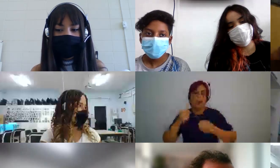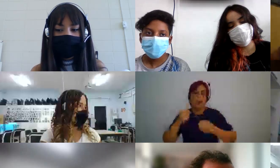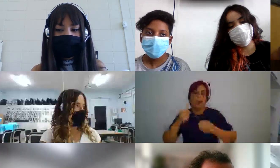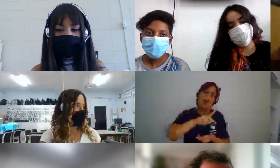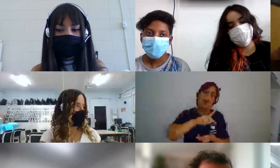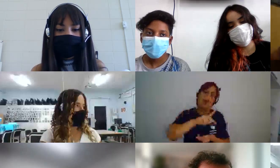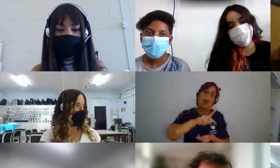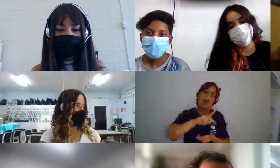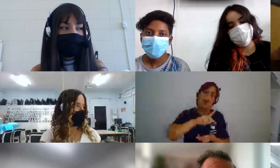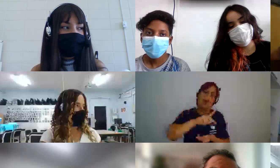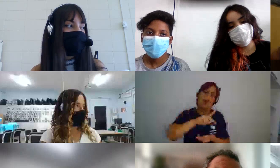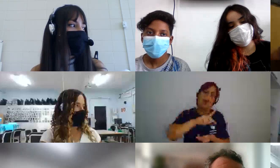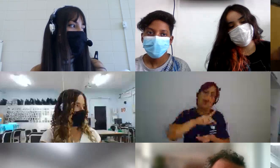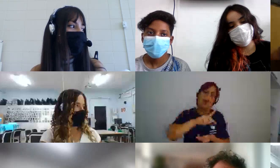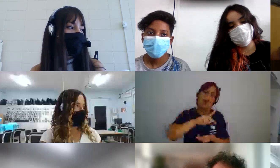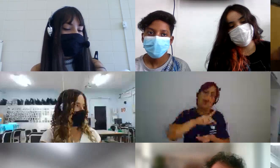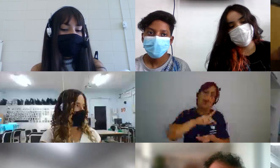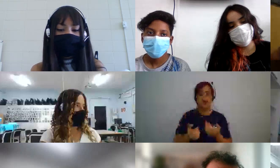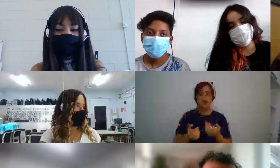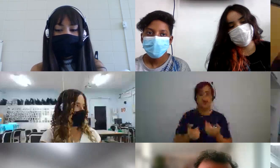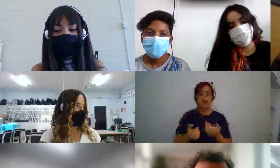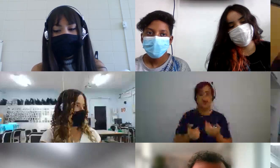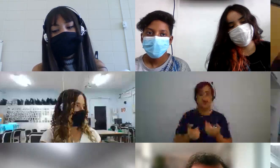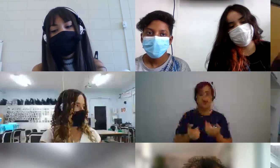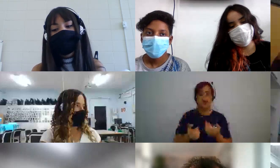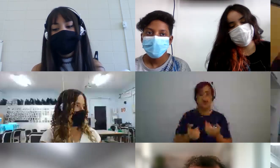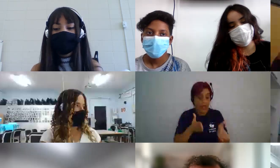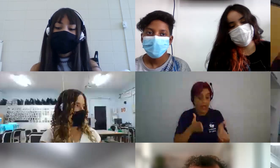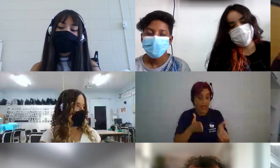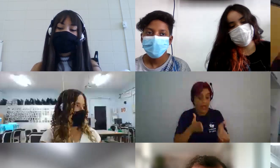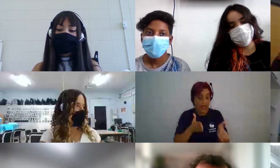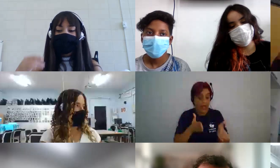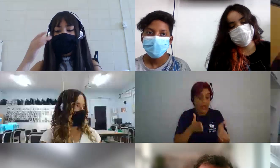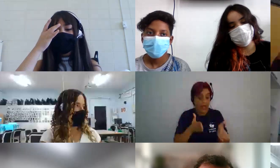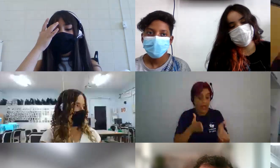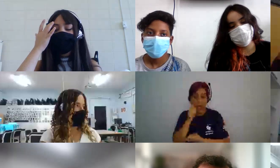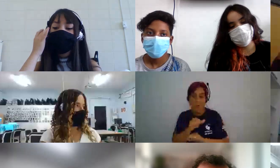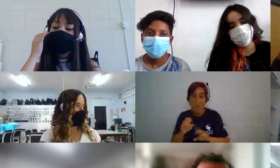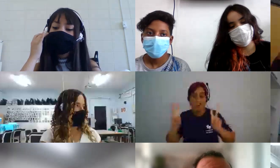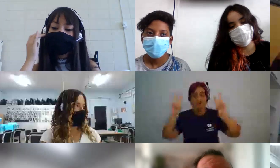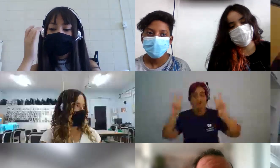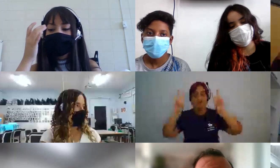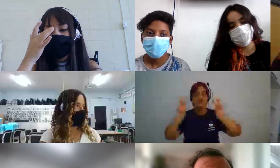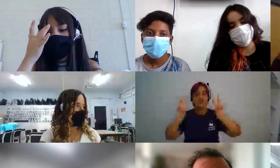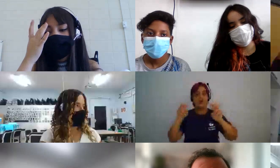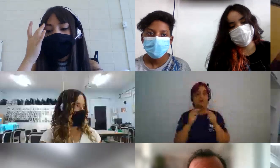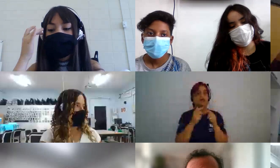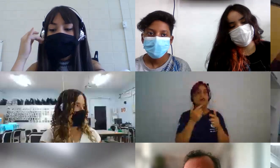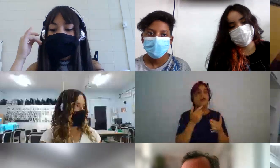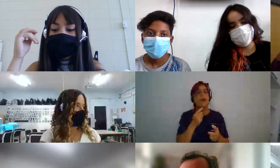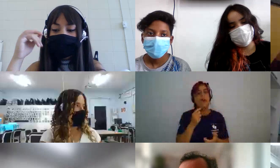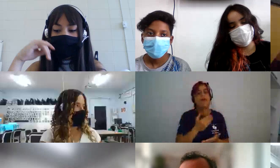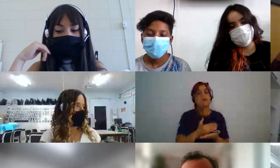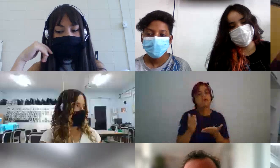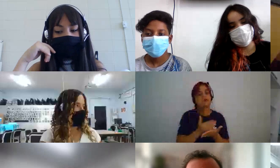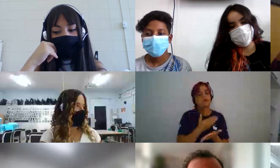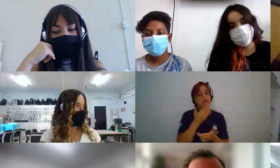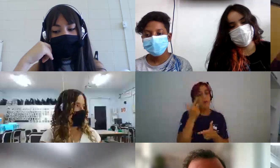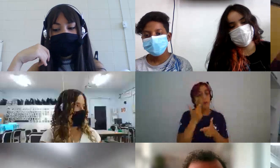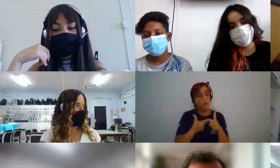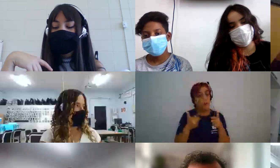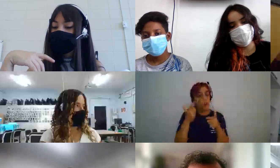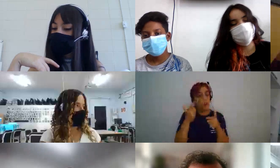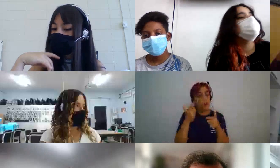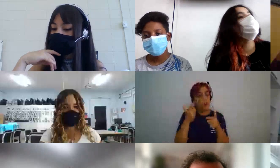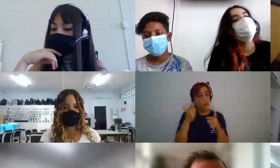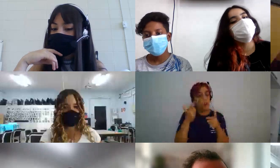para que eu conversasse com vocês no mês da mulher, particularmente sobre alguns problemas, sobre algumas questões